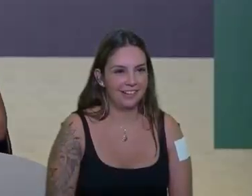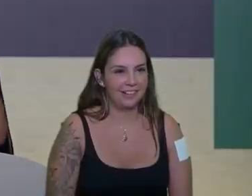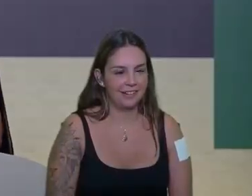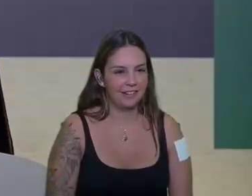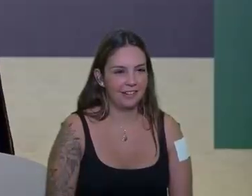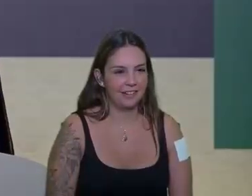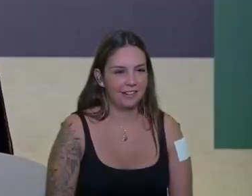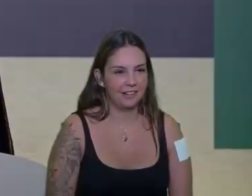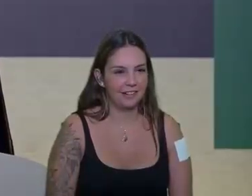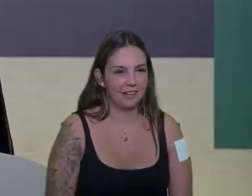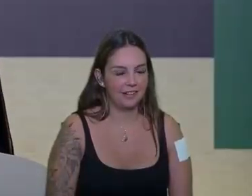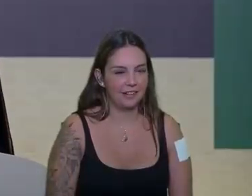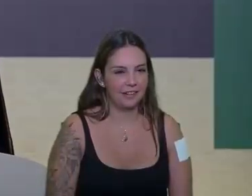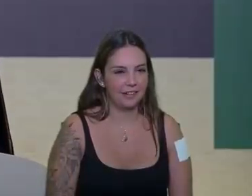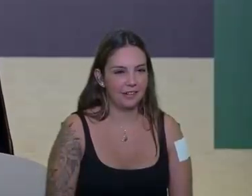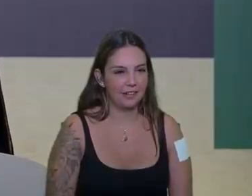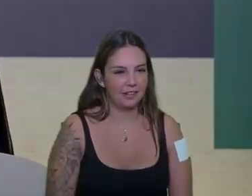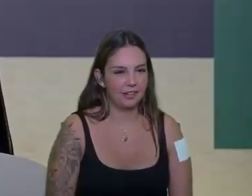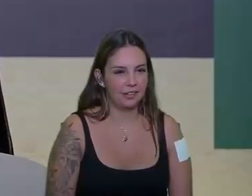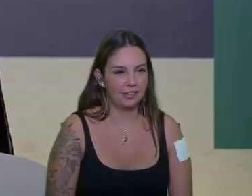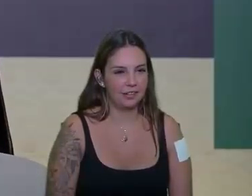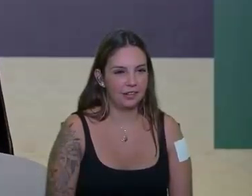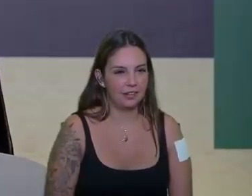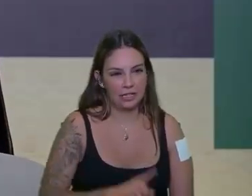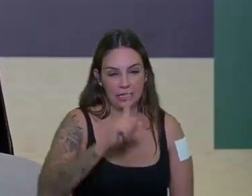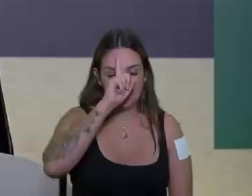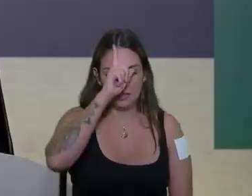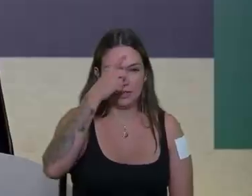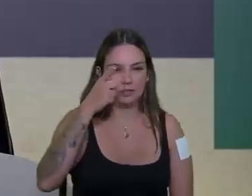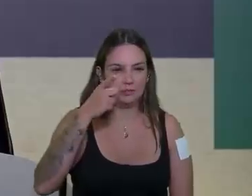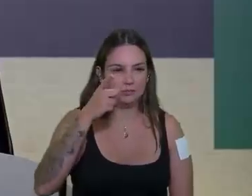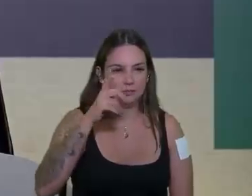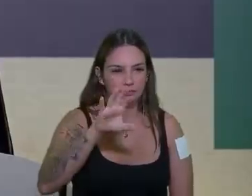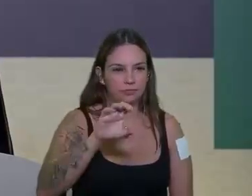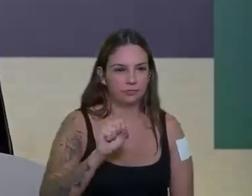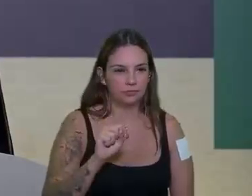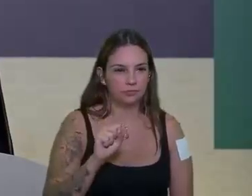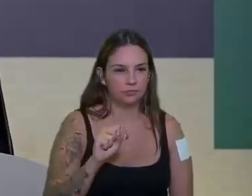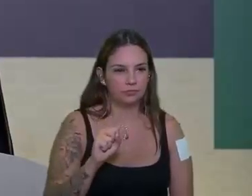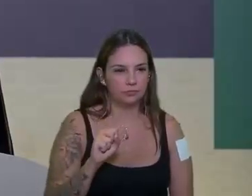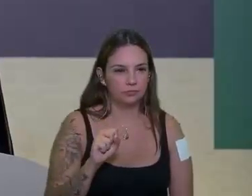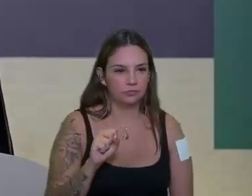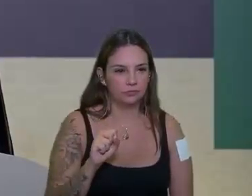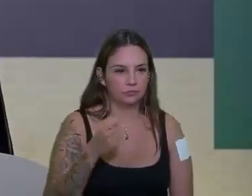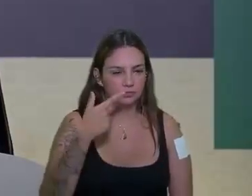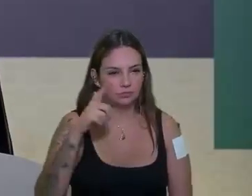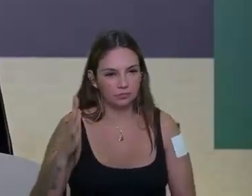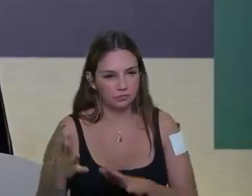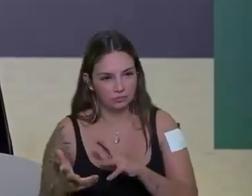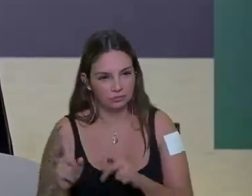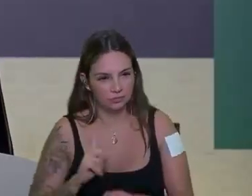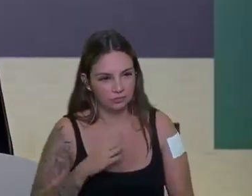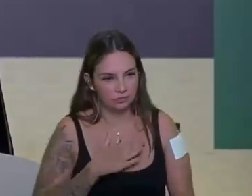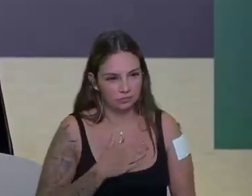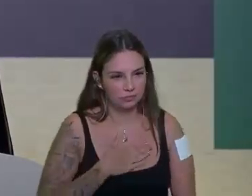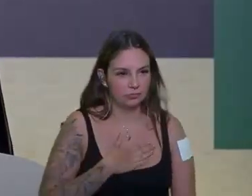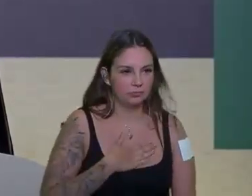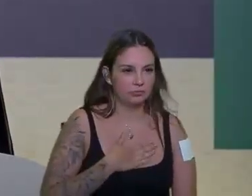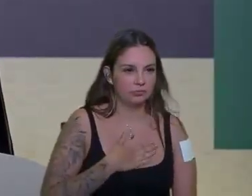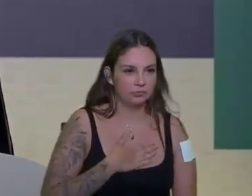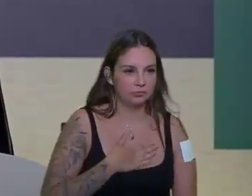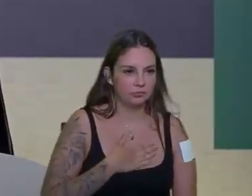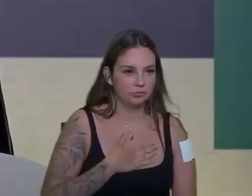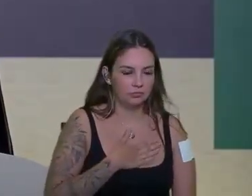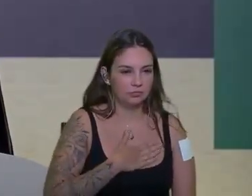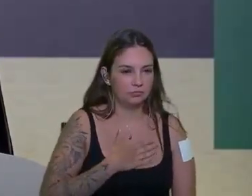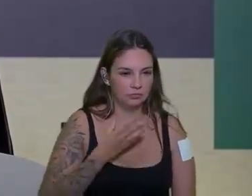E eu não sei, eu gosto da ideia de pegar algo num outro mundo, que não é o meu, mas um